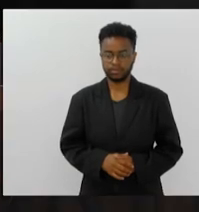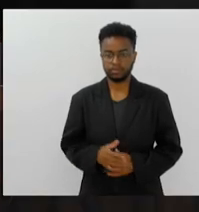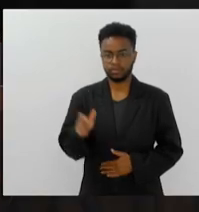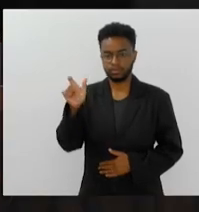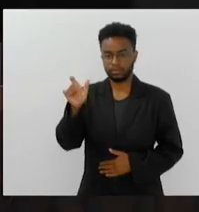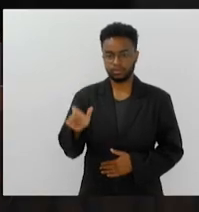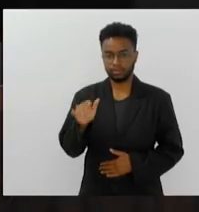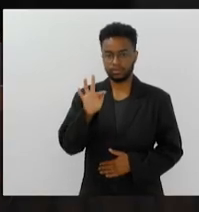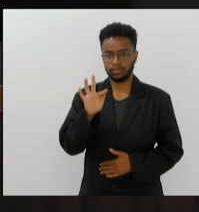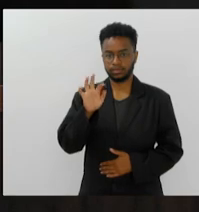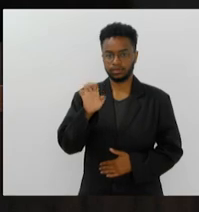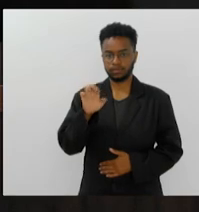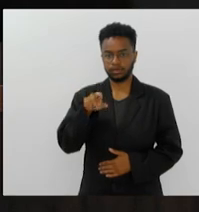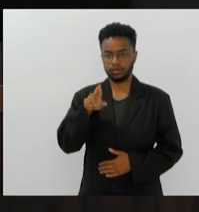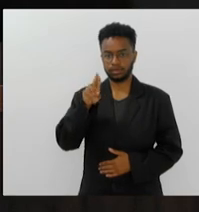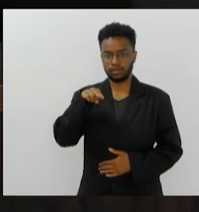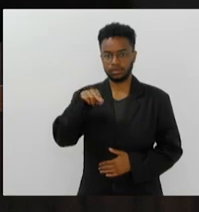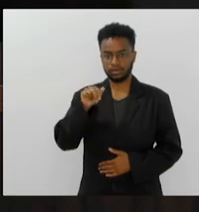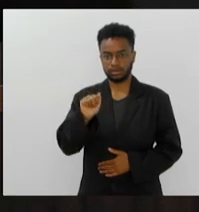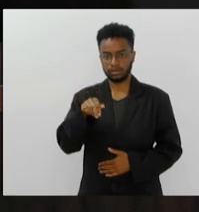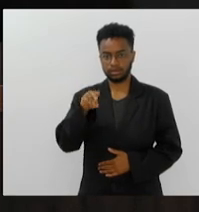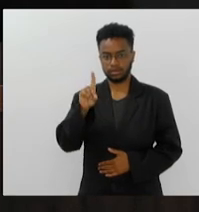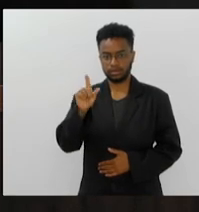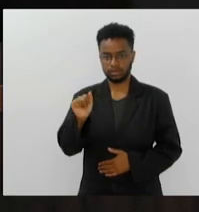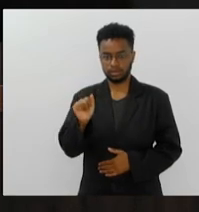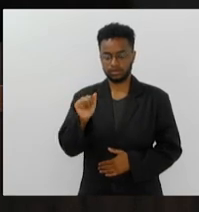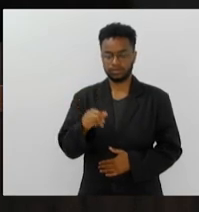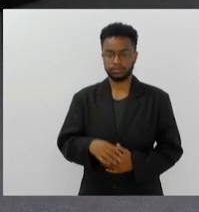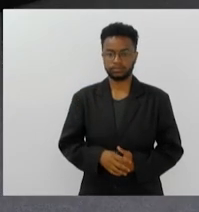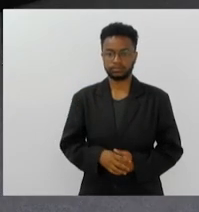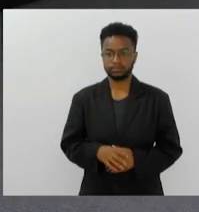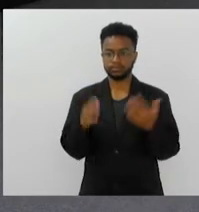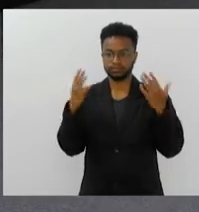Doutora Fernanda Barbosa.